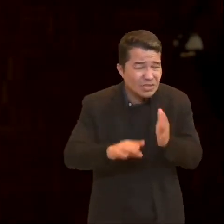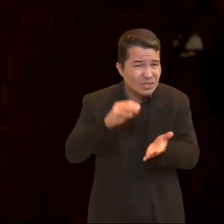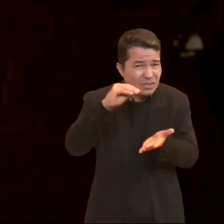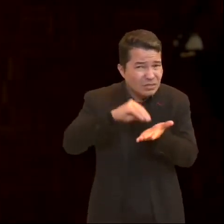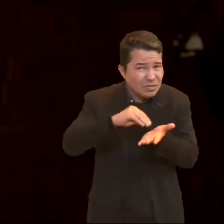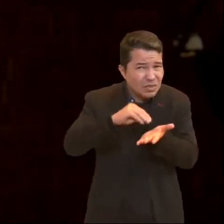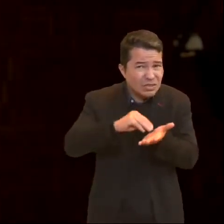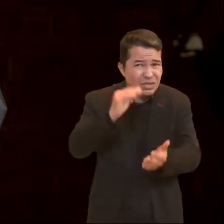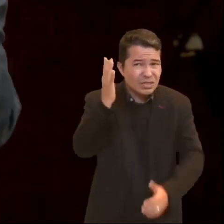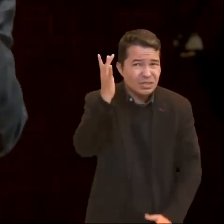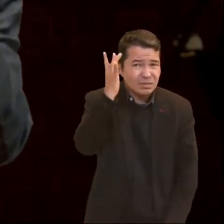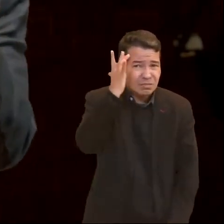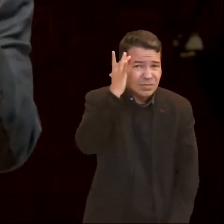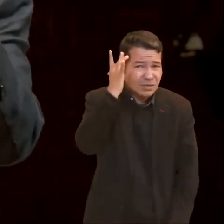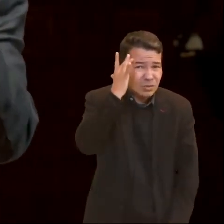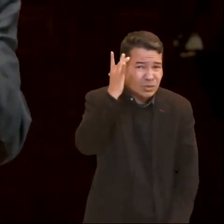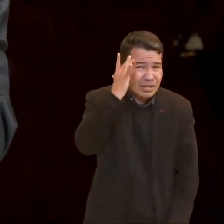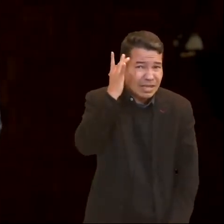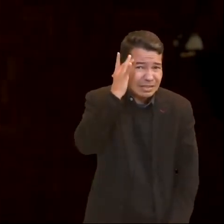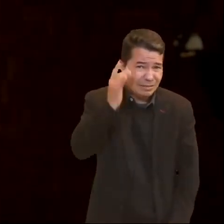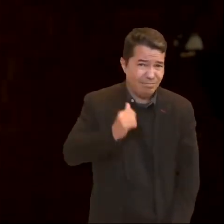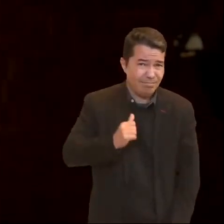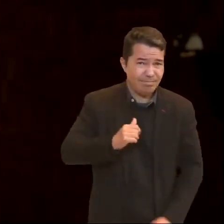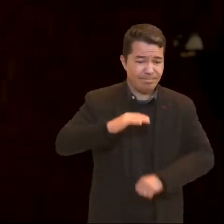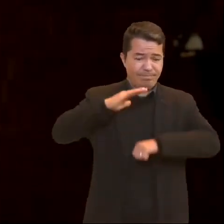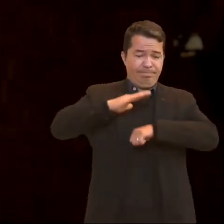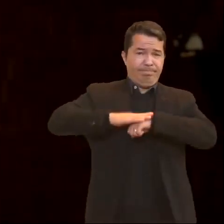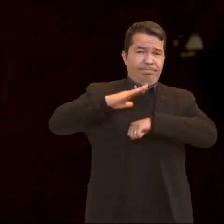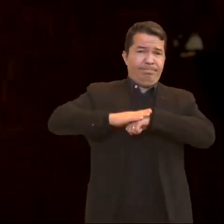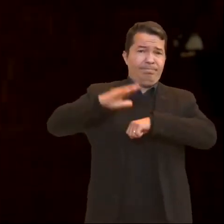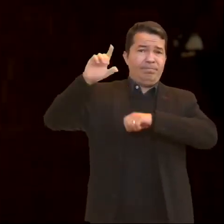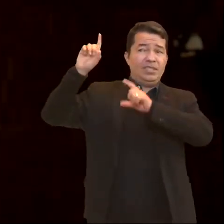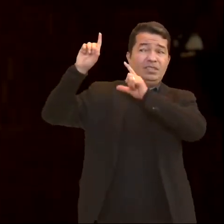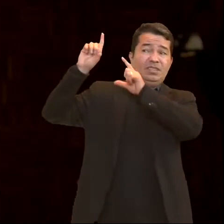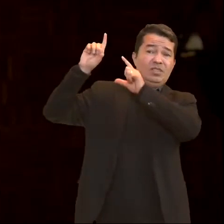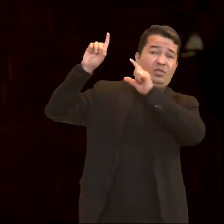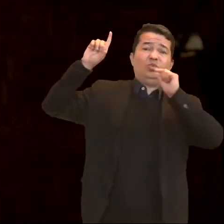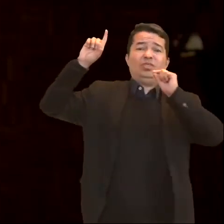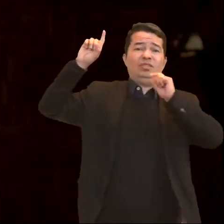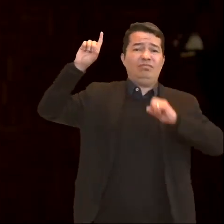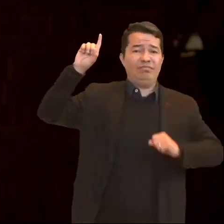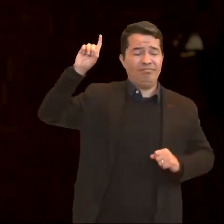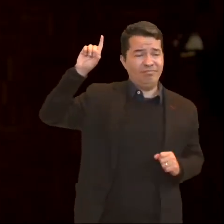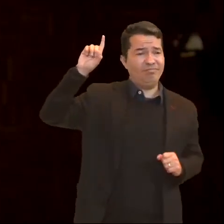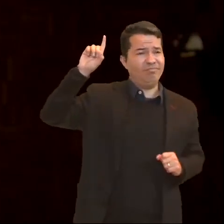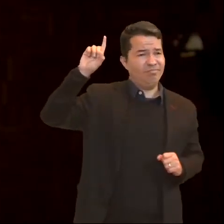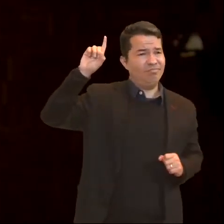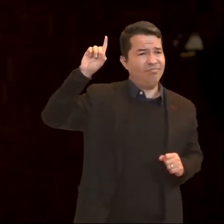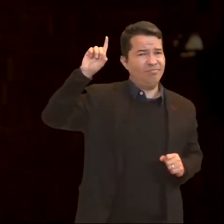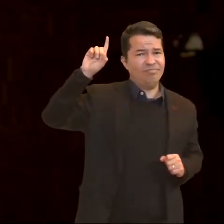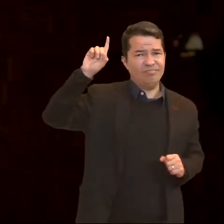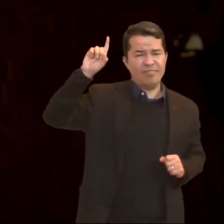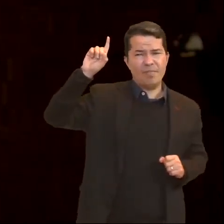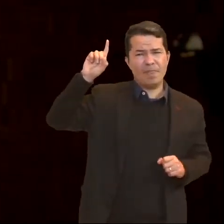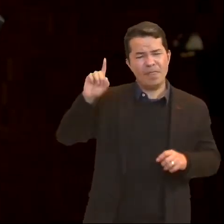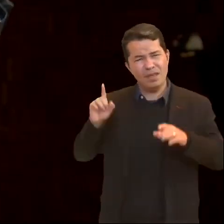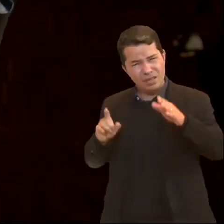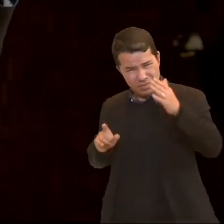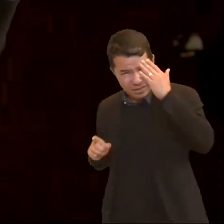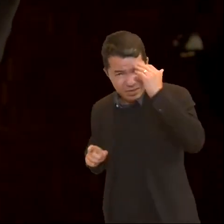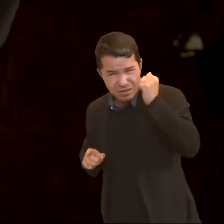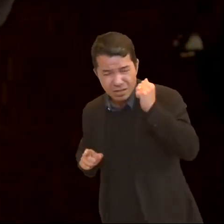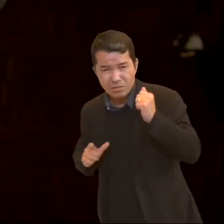maturidade de tomar decisões importantes. E então são pessoas que vão até um